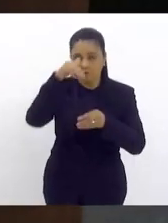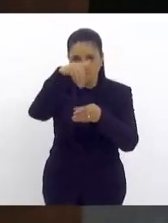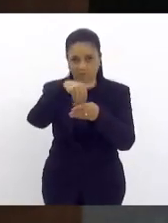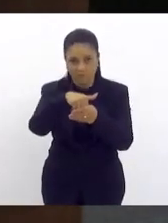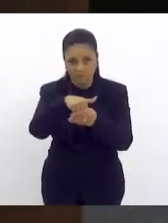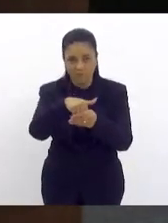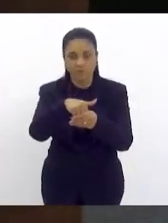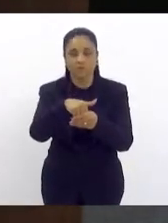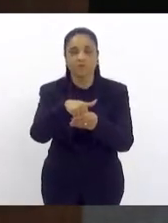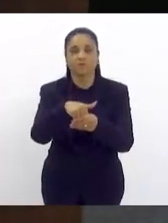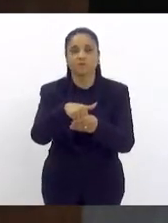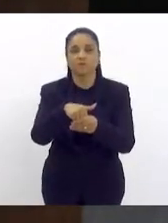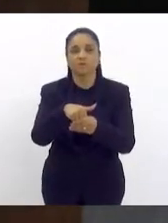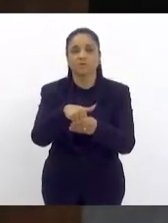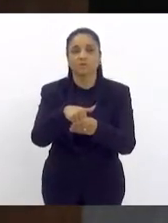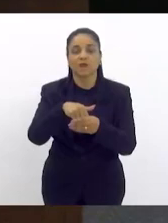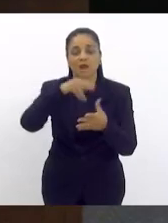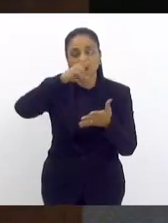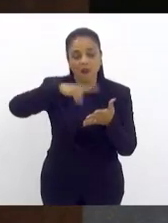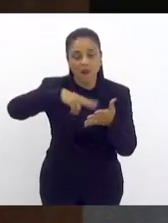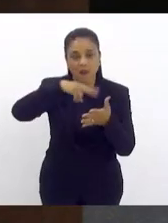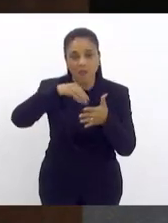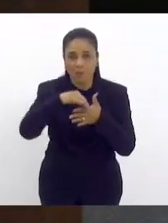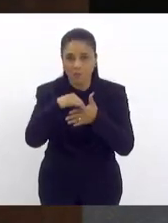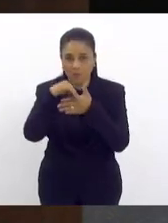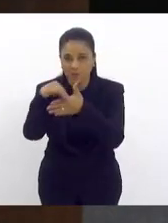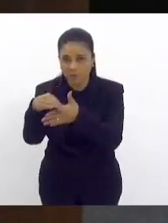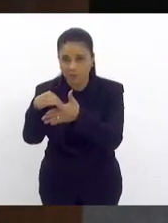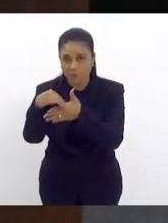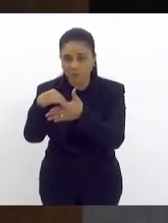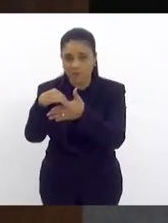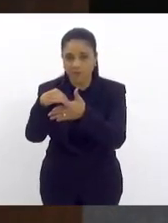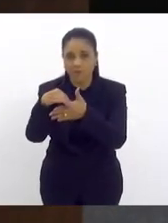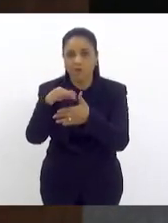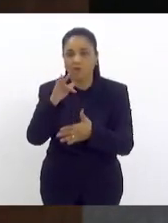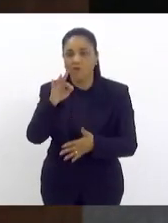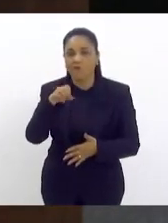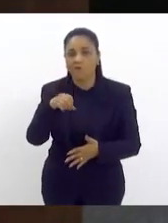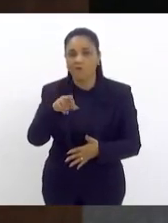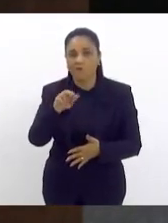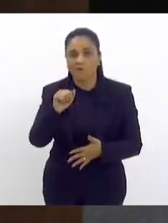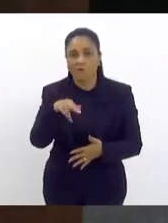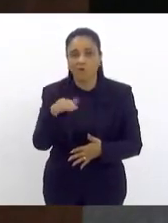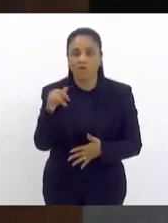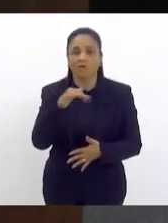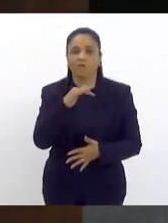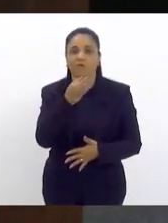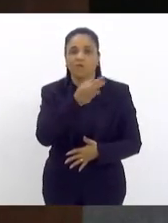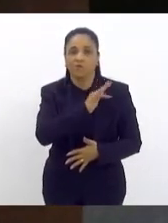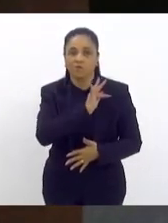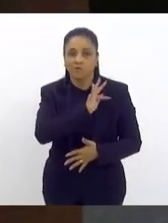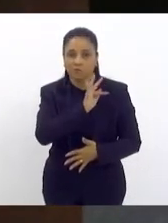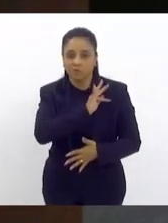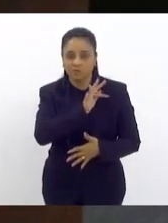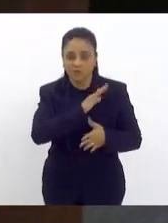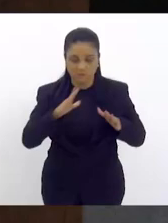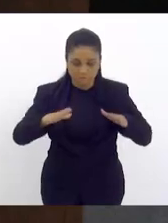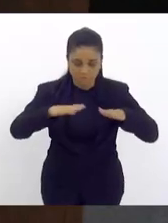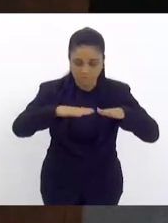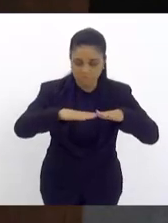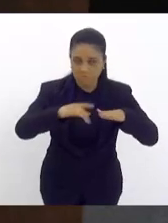aproveitar para ler o encaminhamento do fórum Fluminense de comitês de bacias hidrográficas que